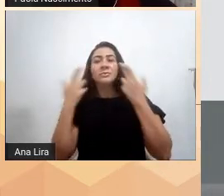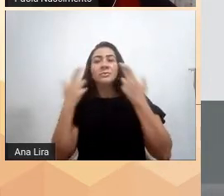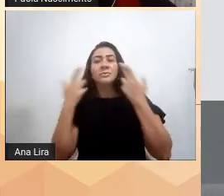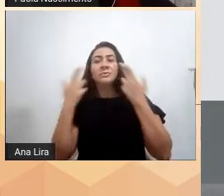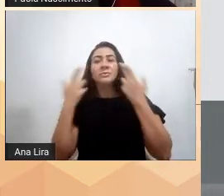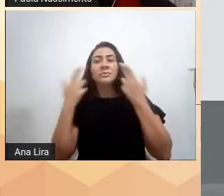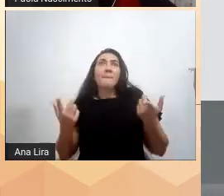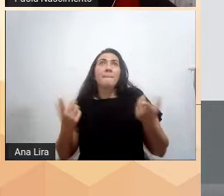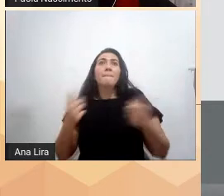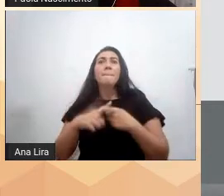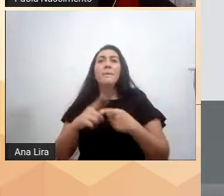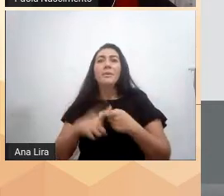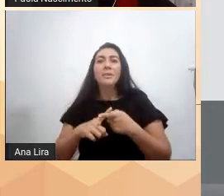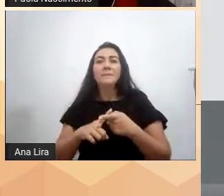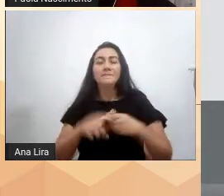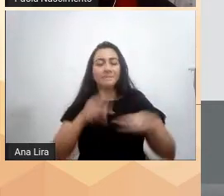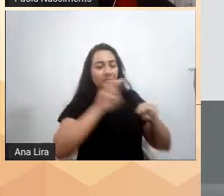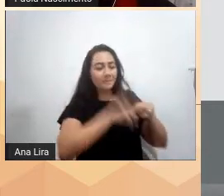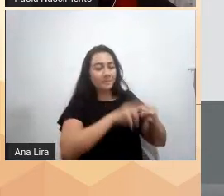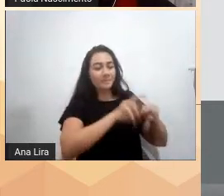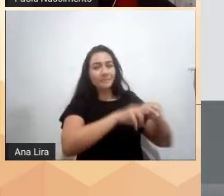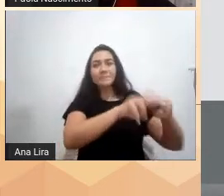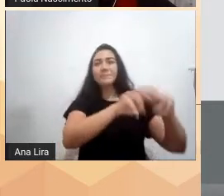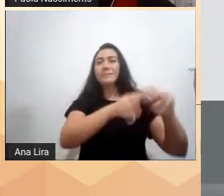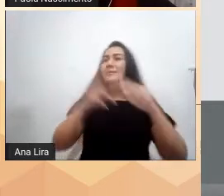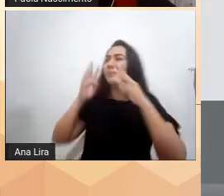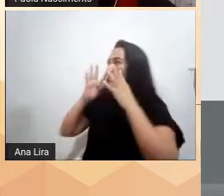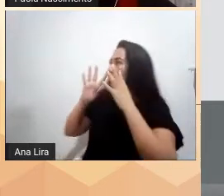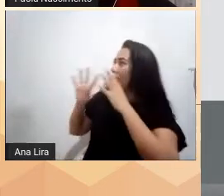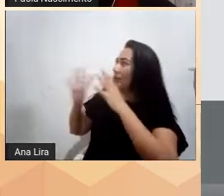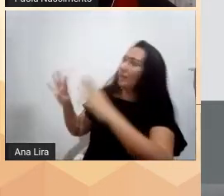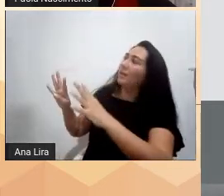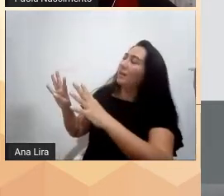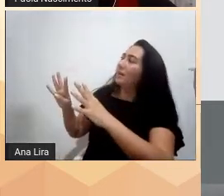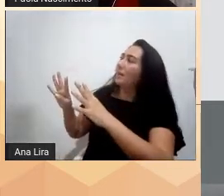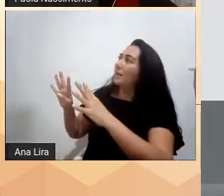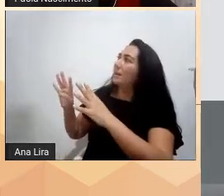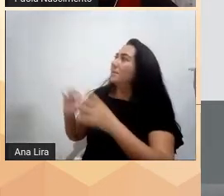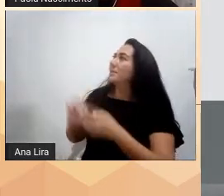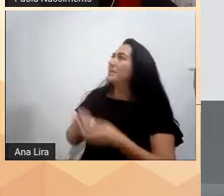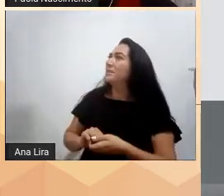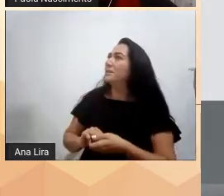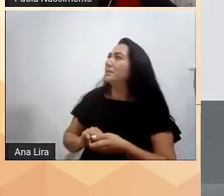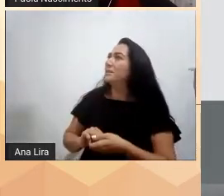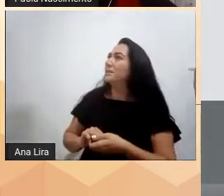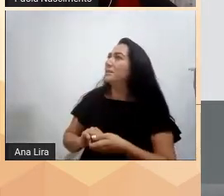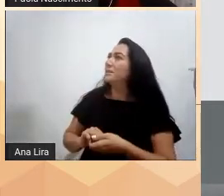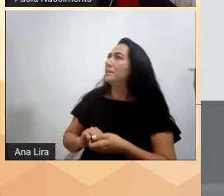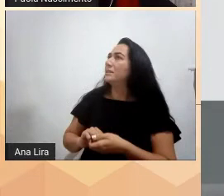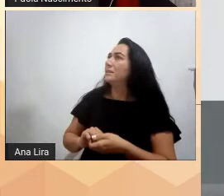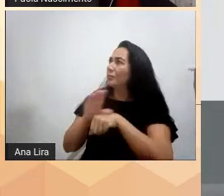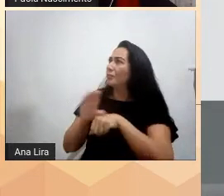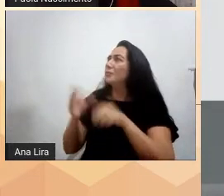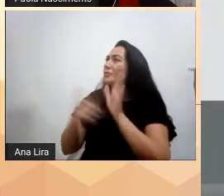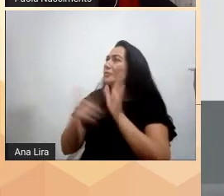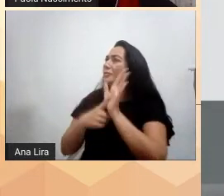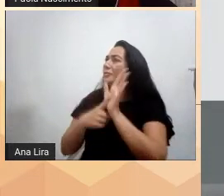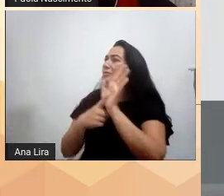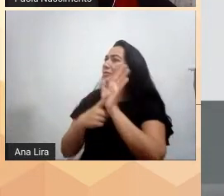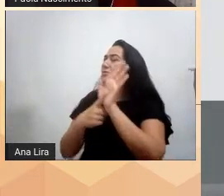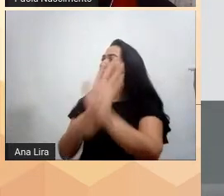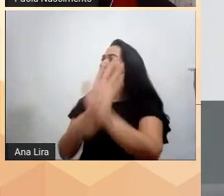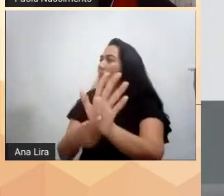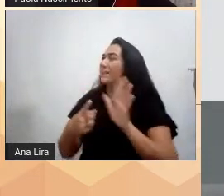fazendo no caso o mini curso dele, que era um curso que ele estava oferecendo, para